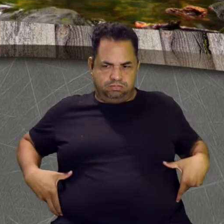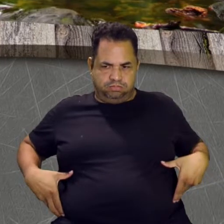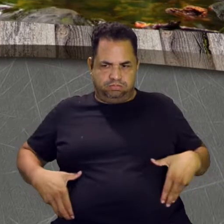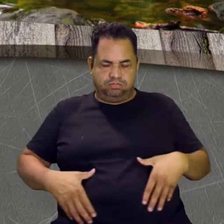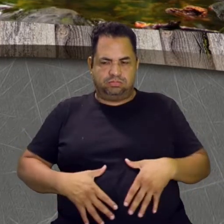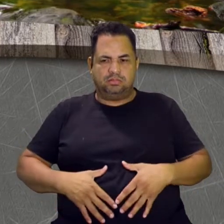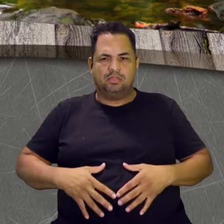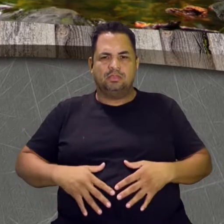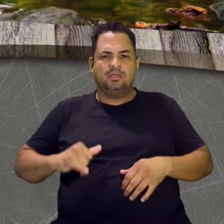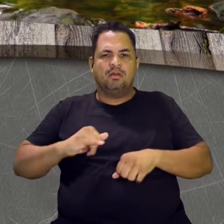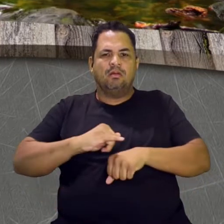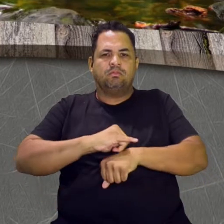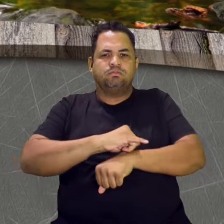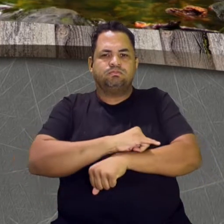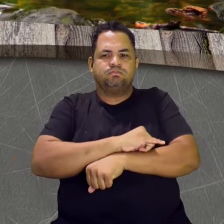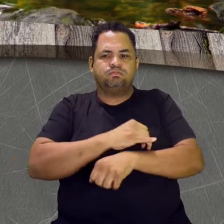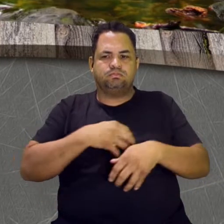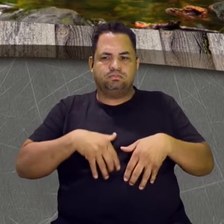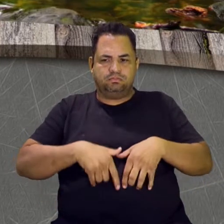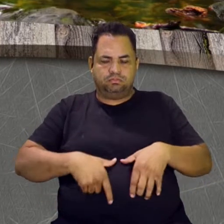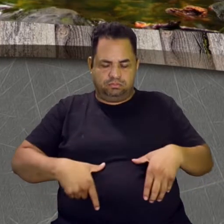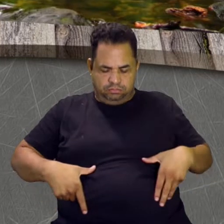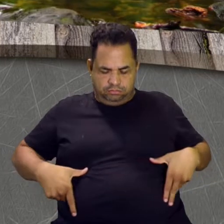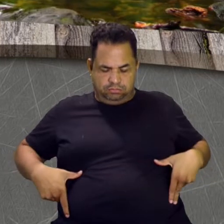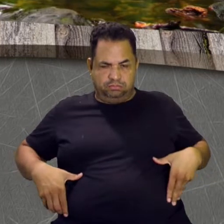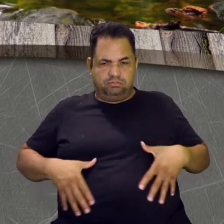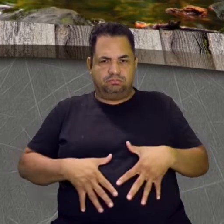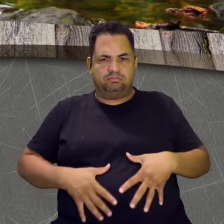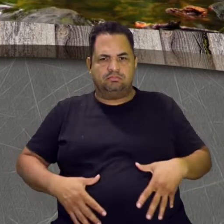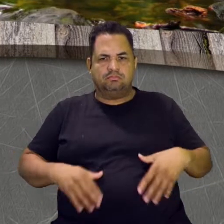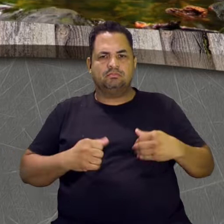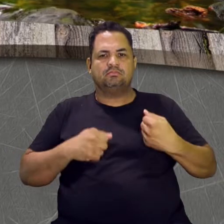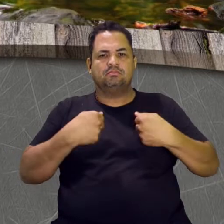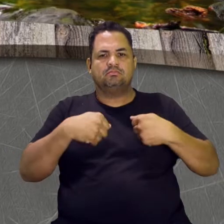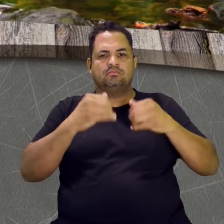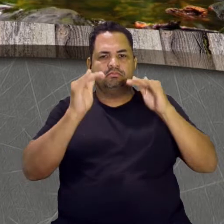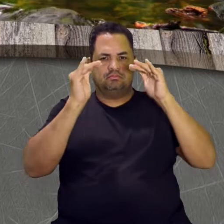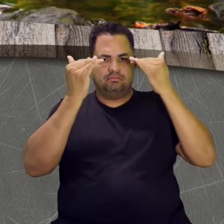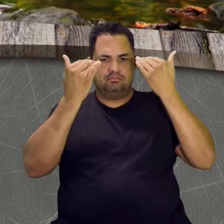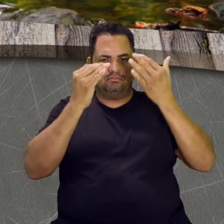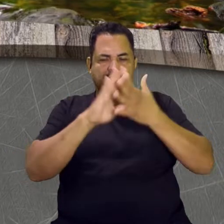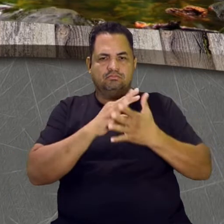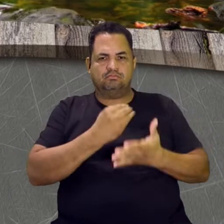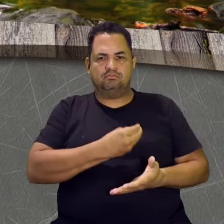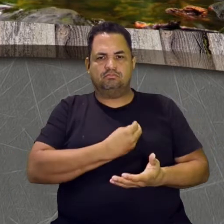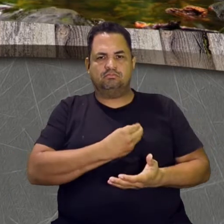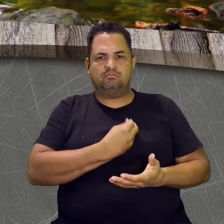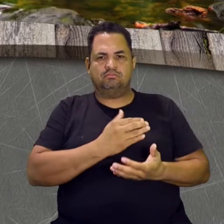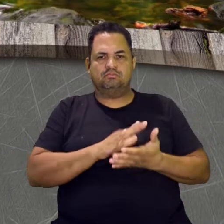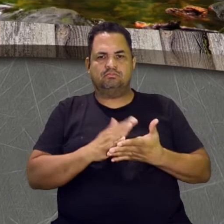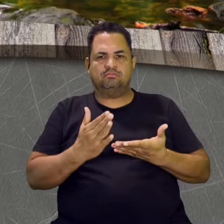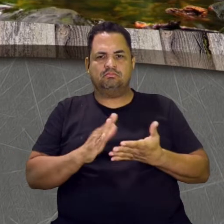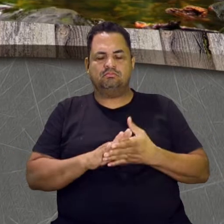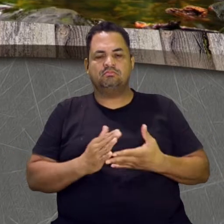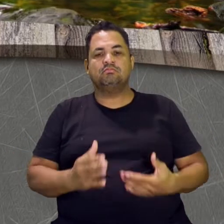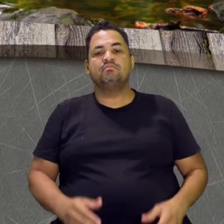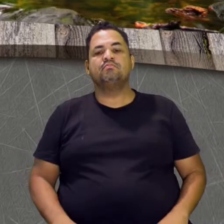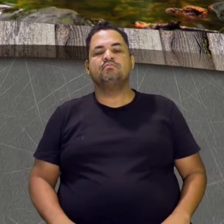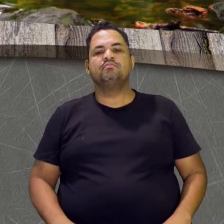é uma das coisas que você precisa prestar mais atenção na sua vida em relação à questão da